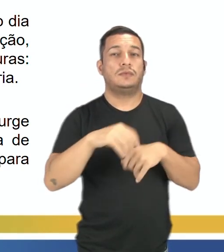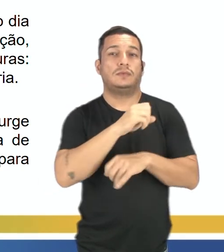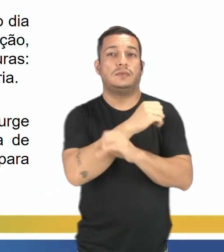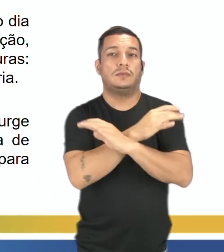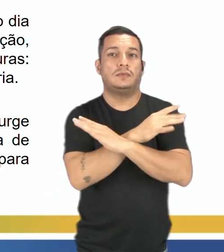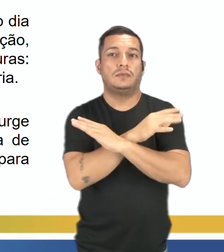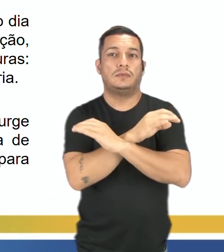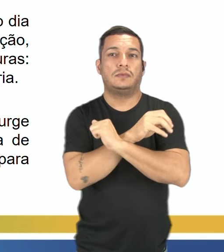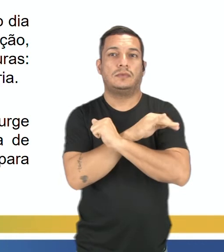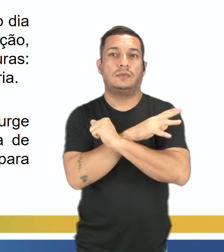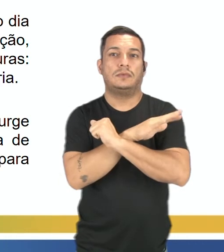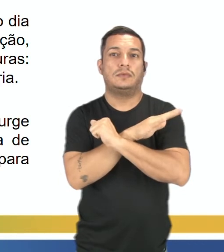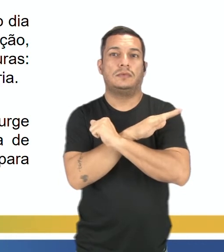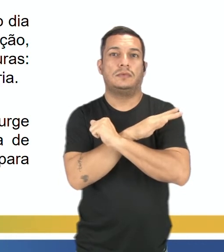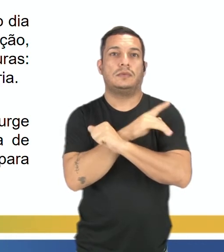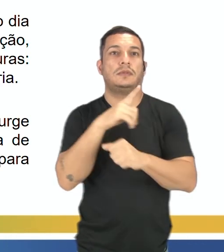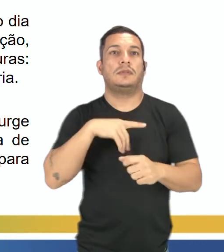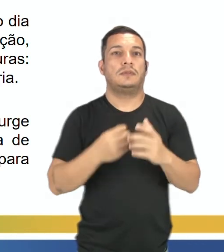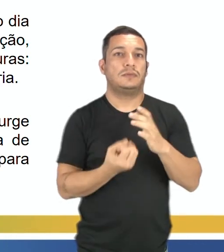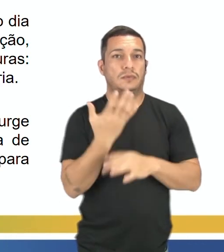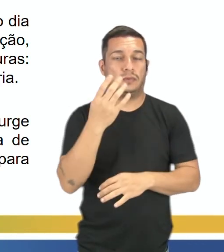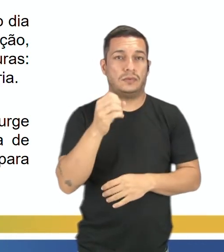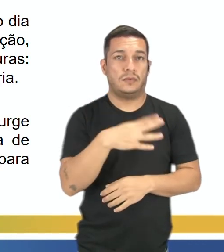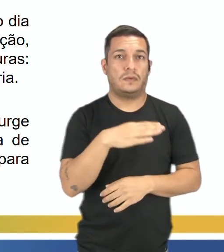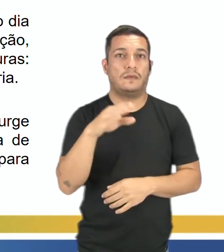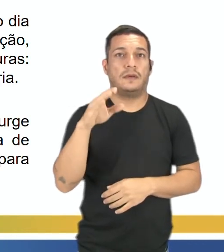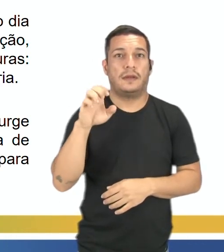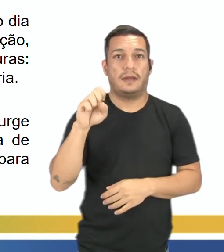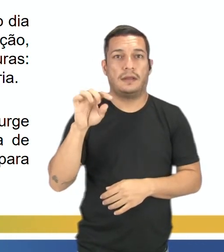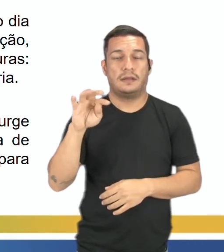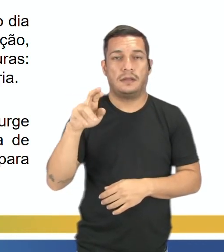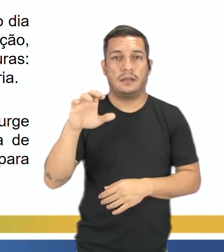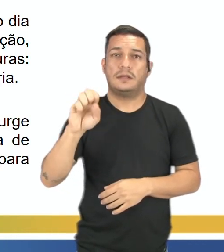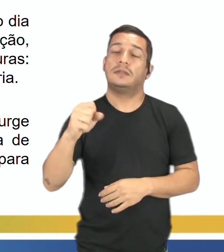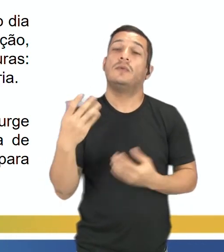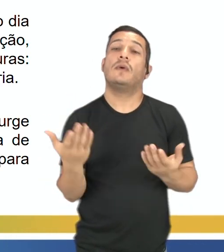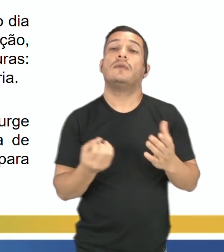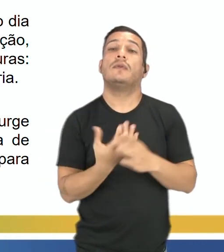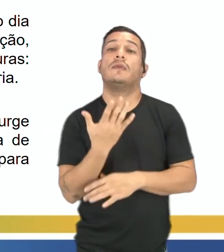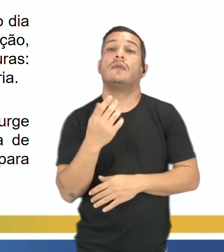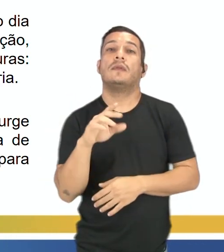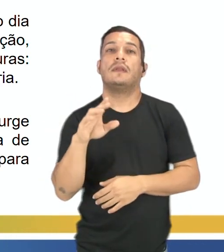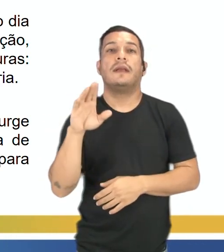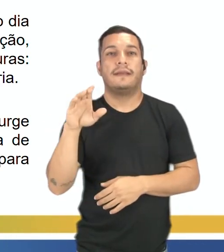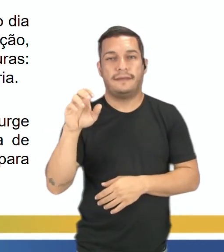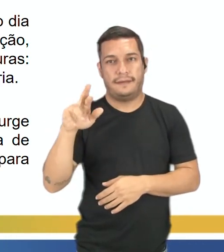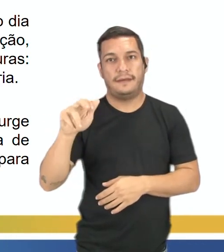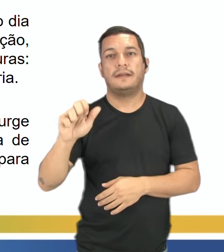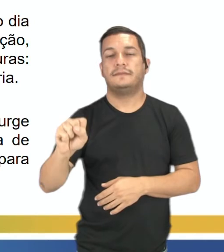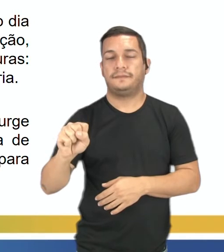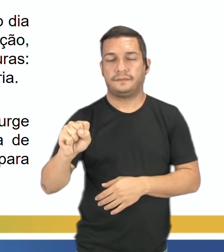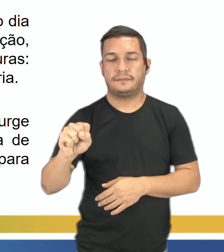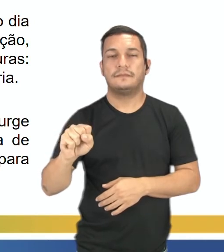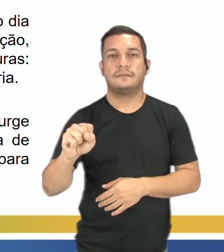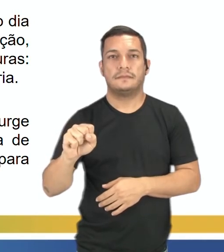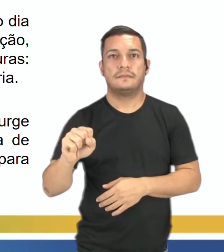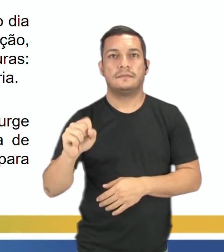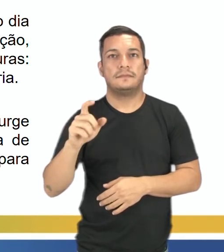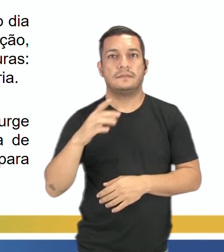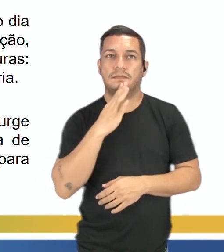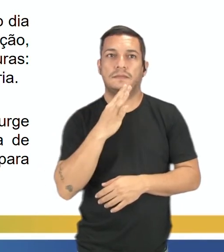ácidos surge uma nova forma de ésteres qual seria essa nova fórmula isso pessoal a cera está